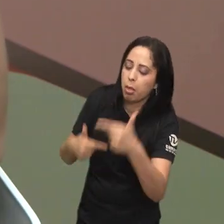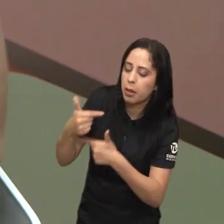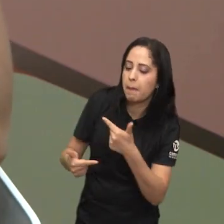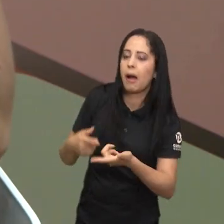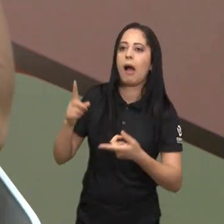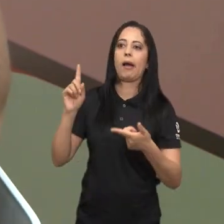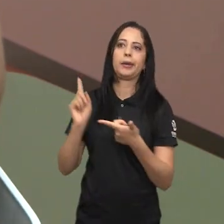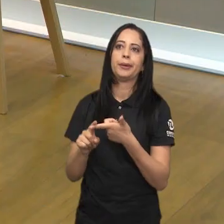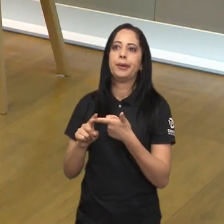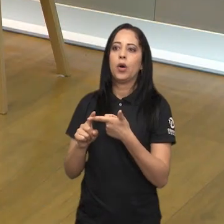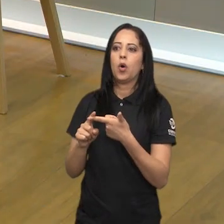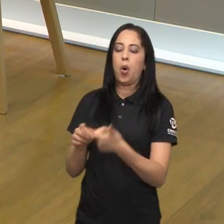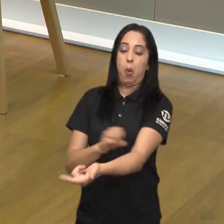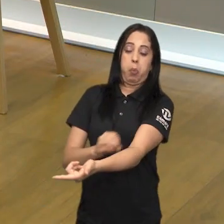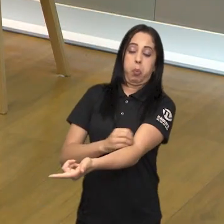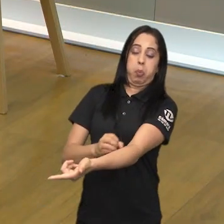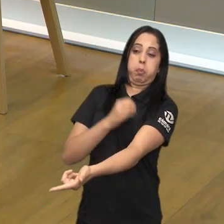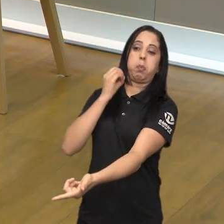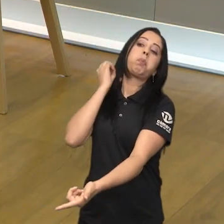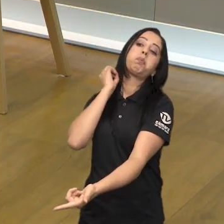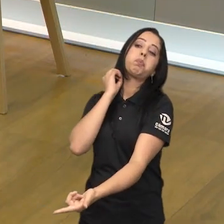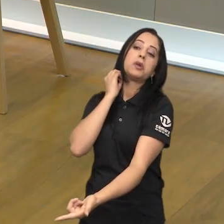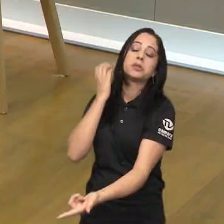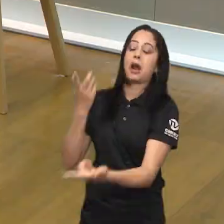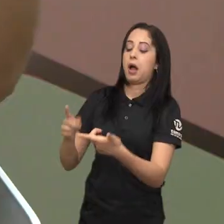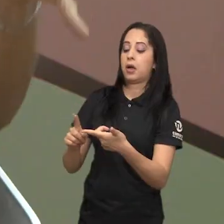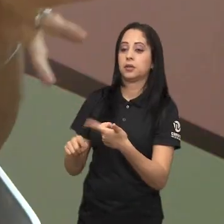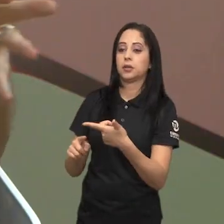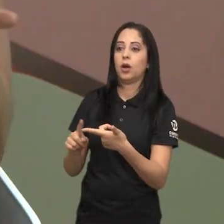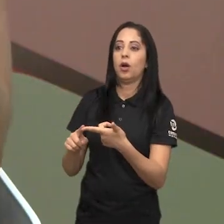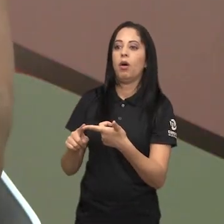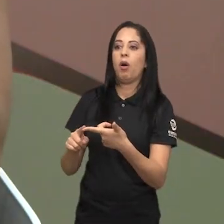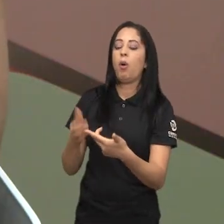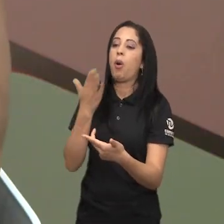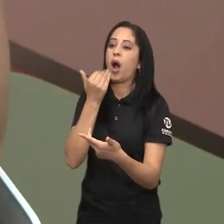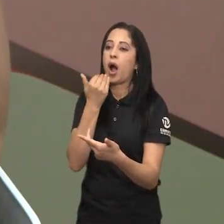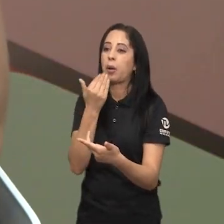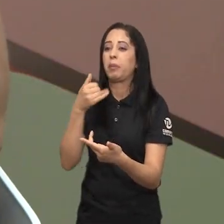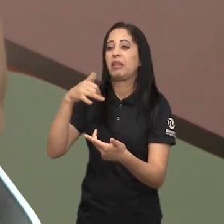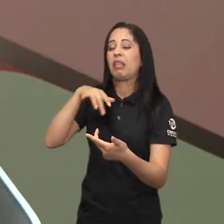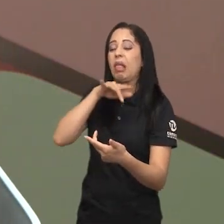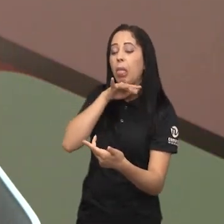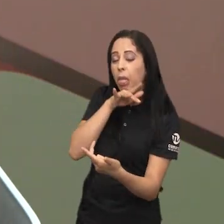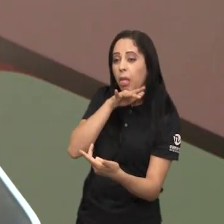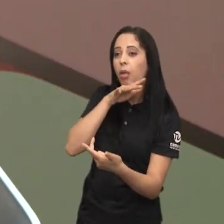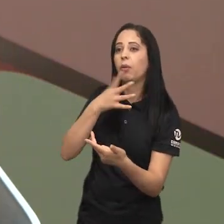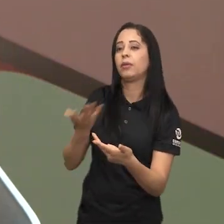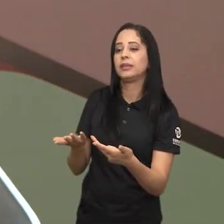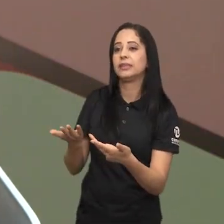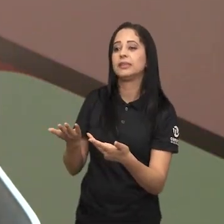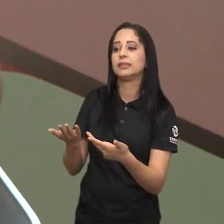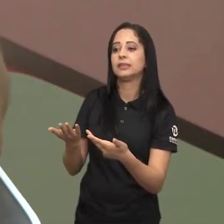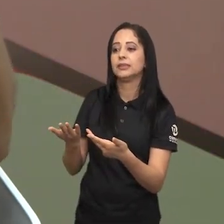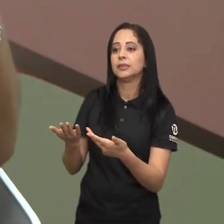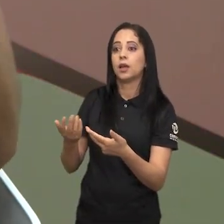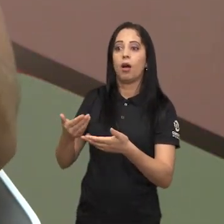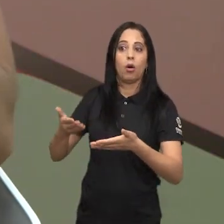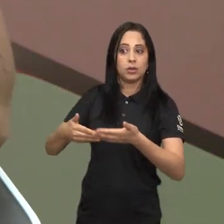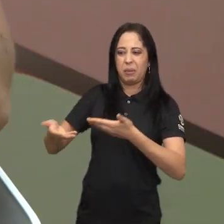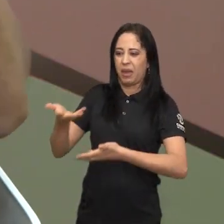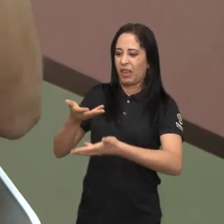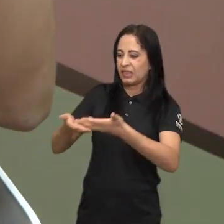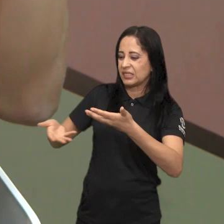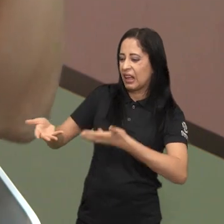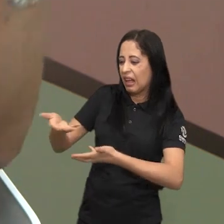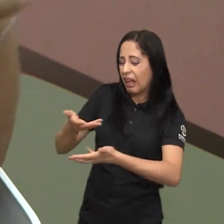ela está se alimentando direito. O relacionamento é muita rotina do relacionamento, então ela começa a